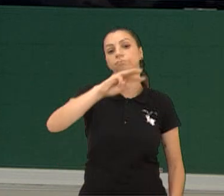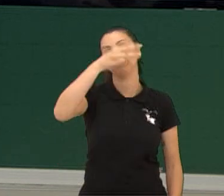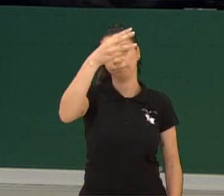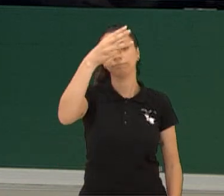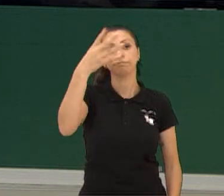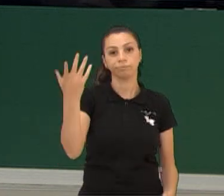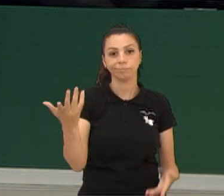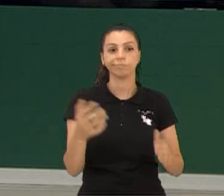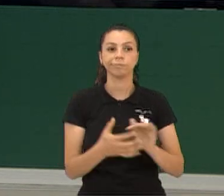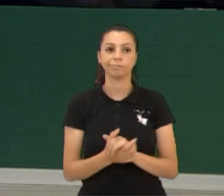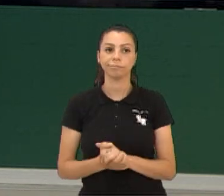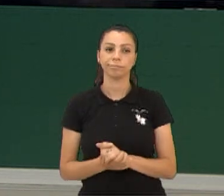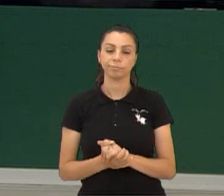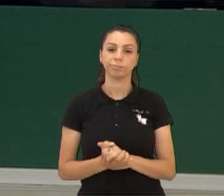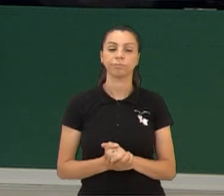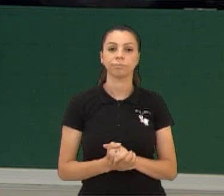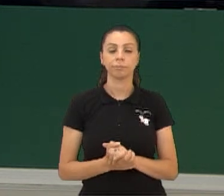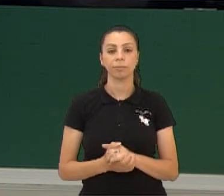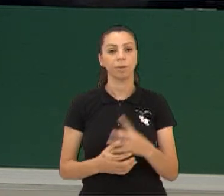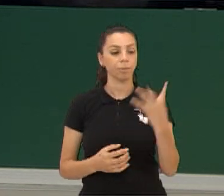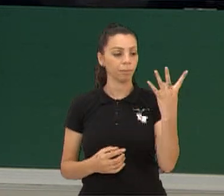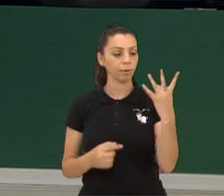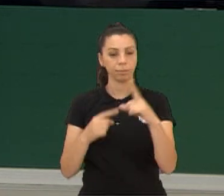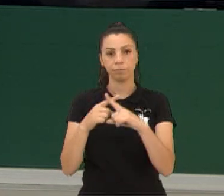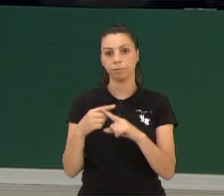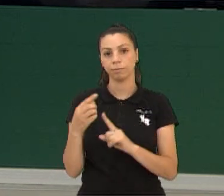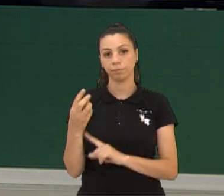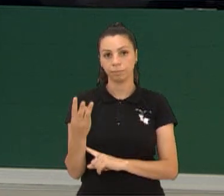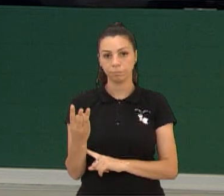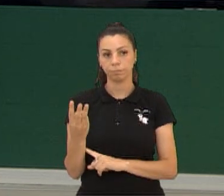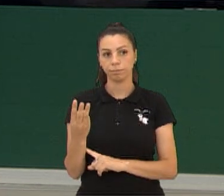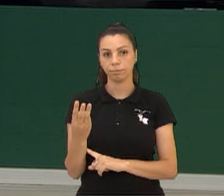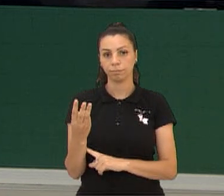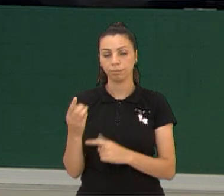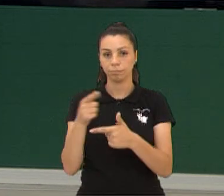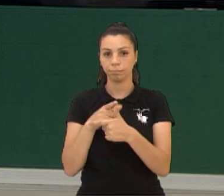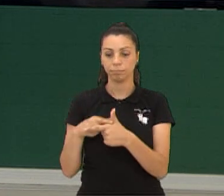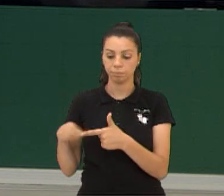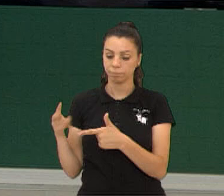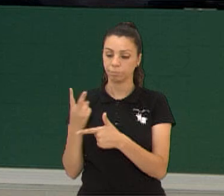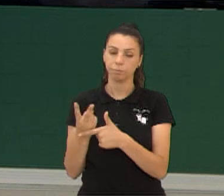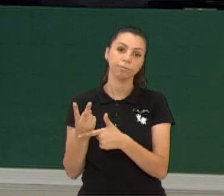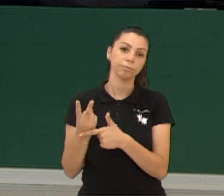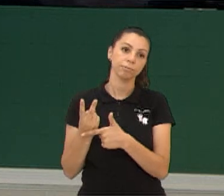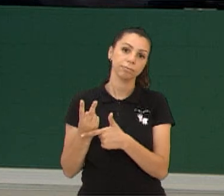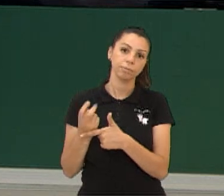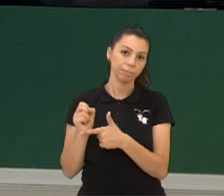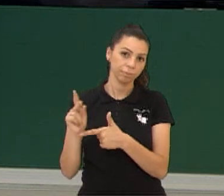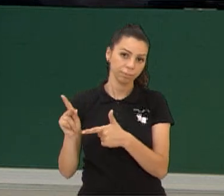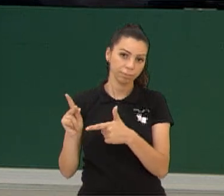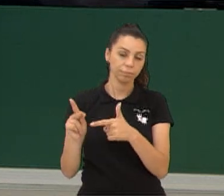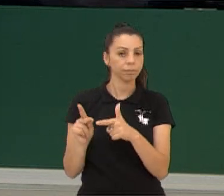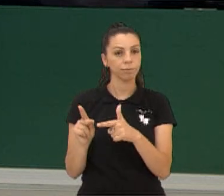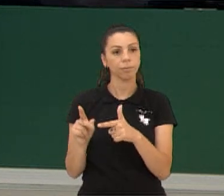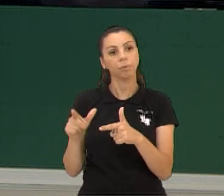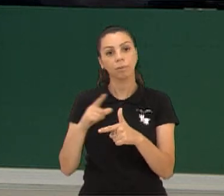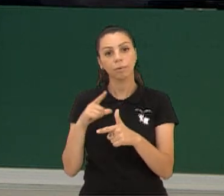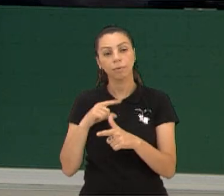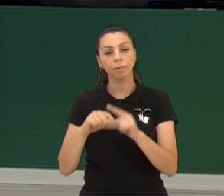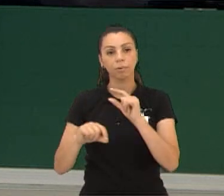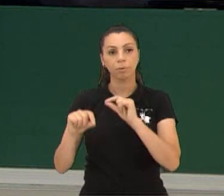3. Então, olha lá, 4 vezes 3, dividido por 2, ok? Então, eu vou ter o